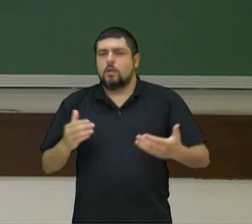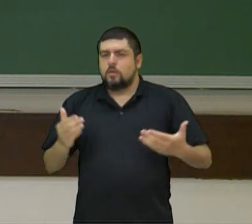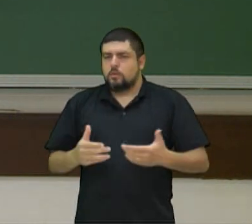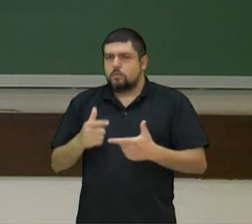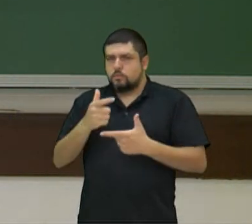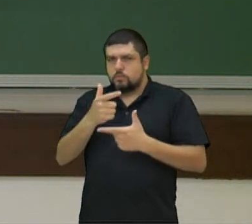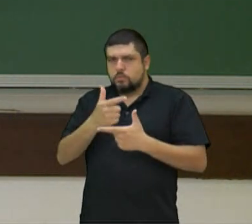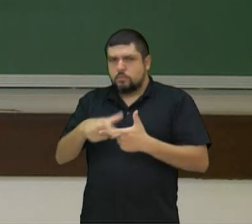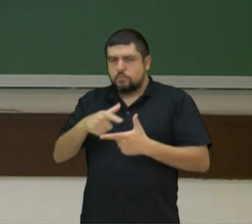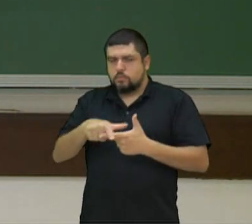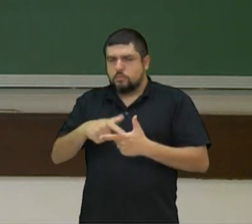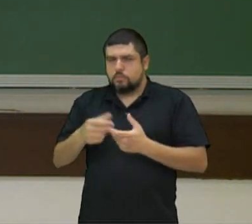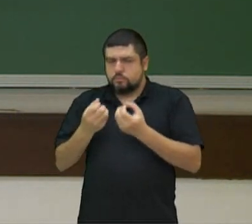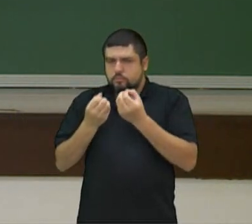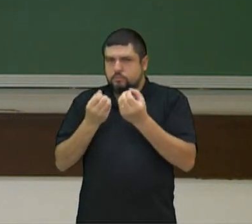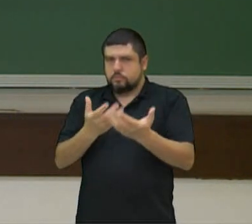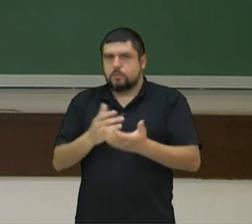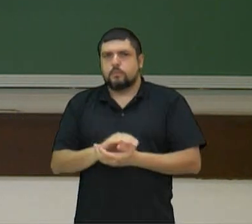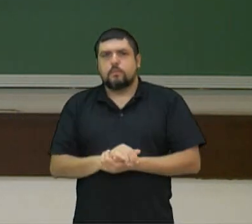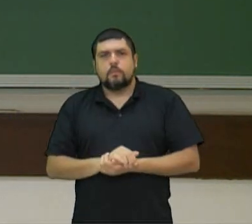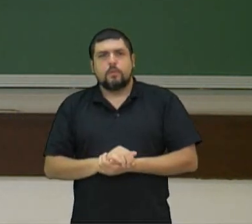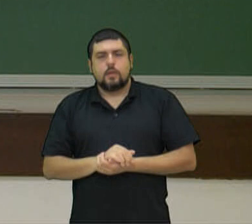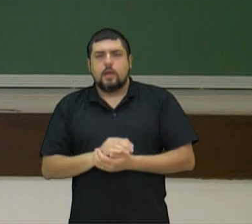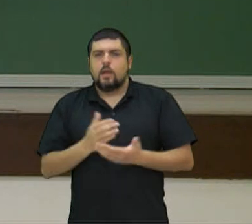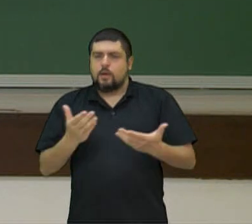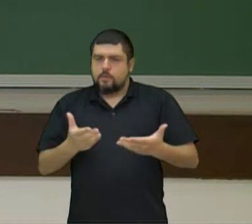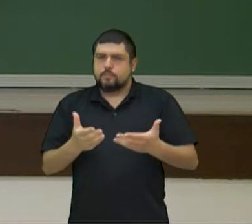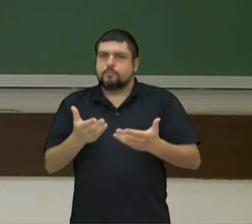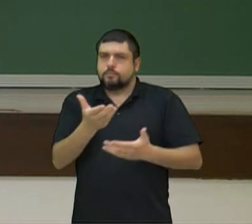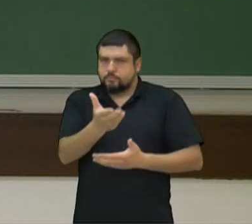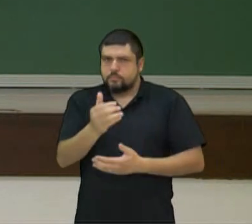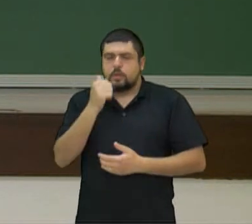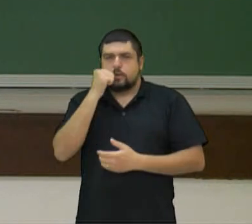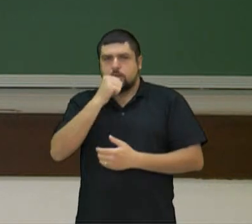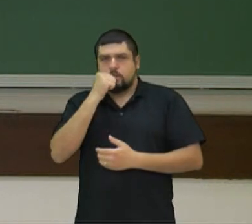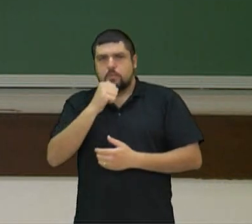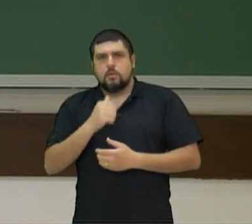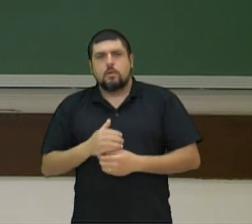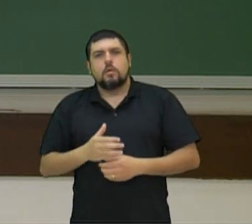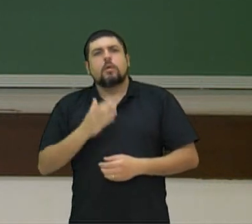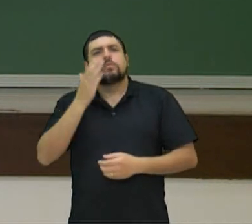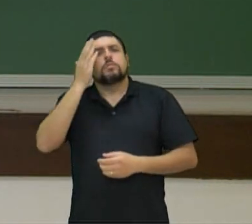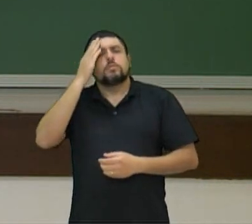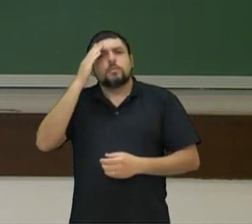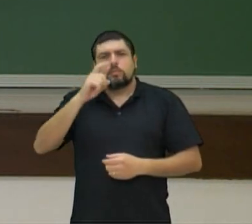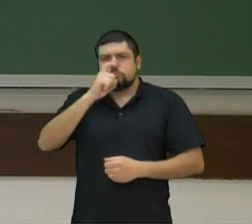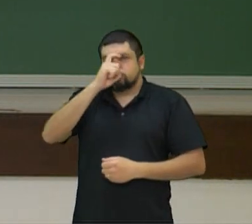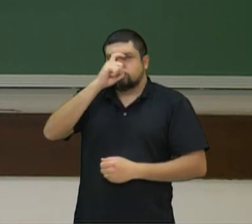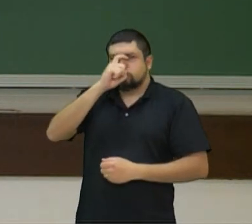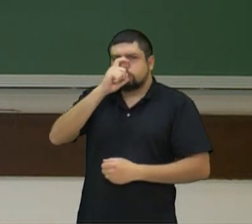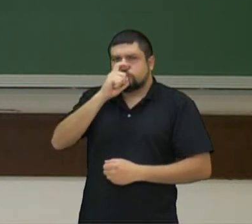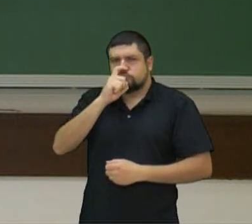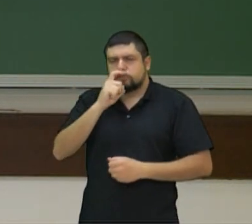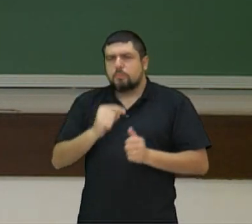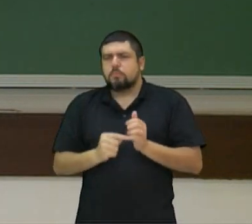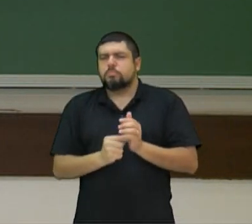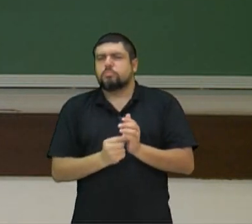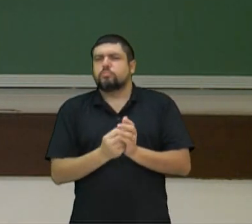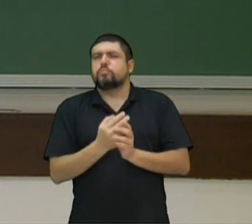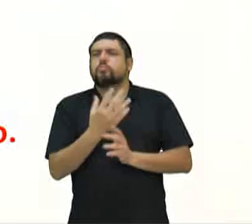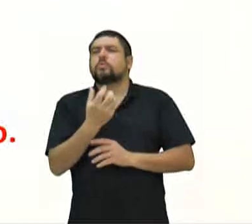problematização. Você sabe, agora para as meninas, logicamente, você sabe quantas menstruações você pode ter durante toda a sua